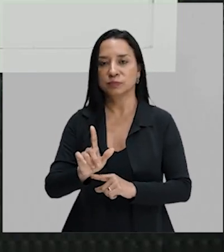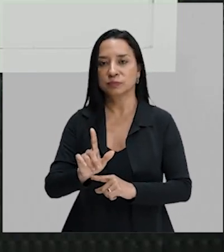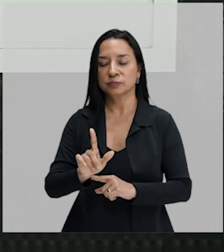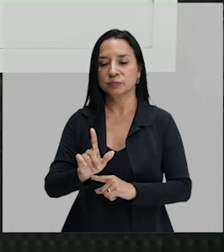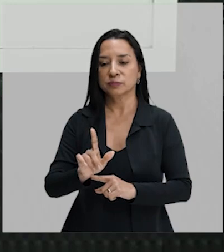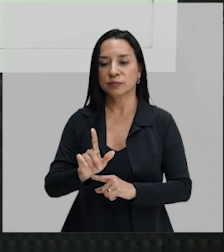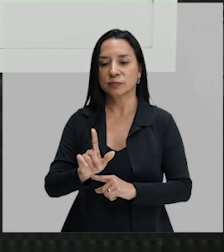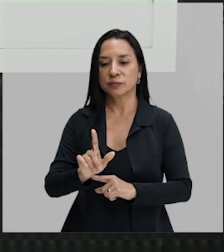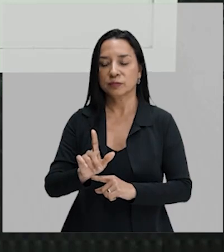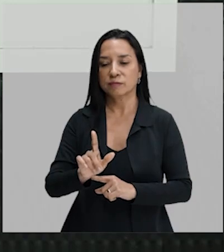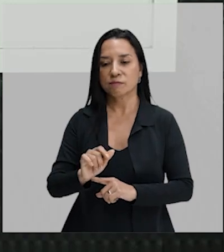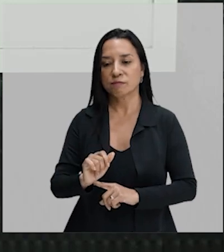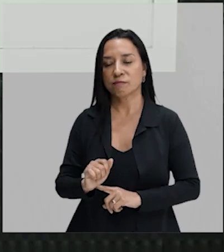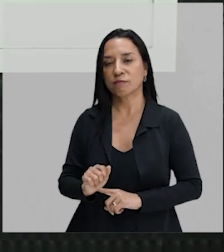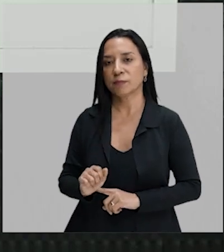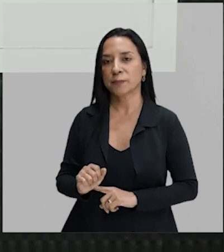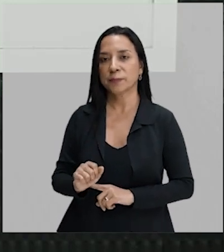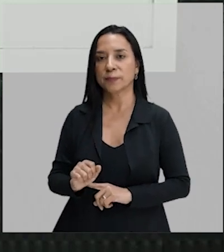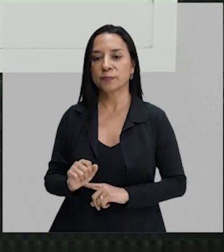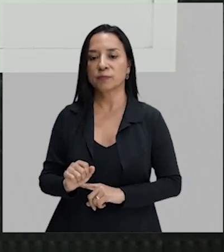certo? Geral.